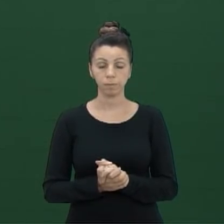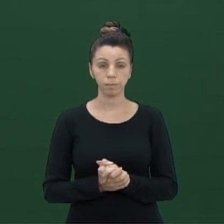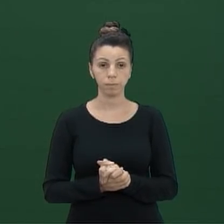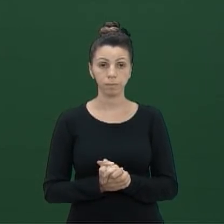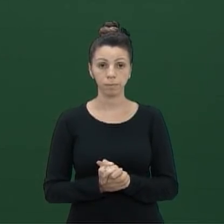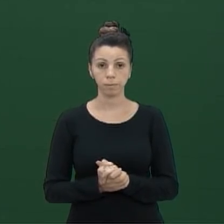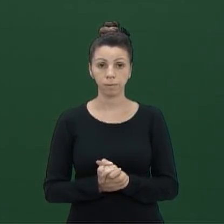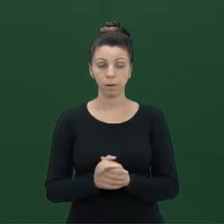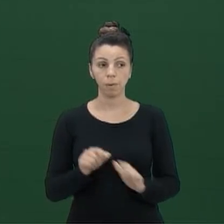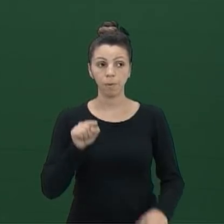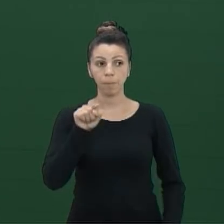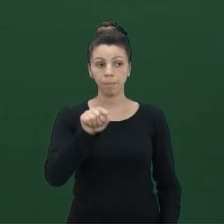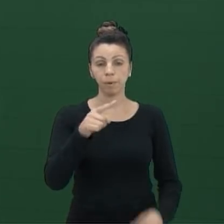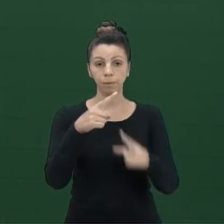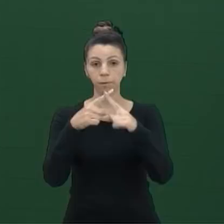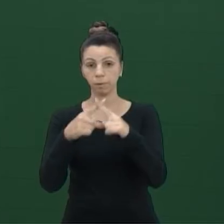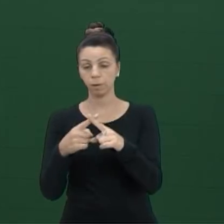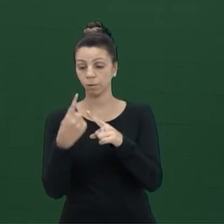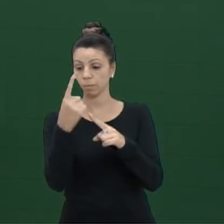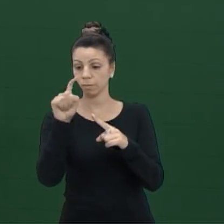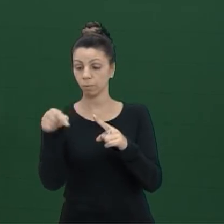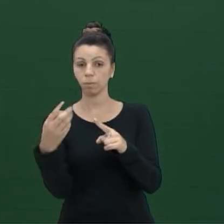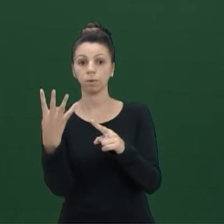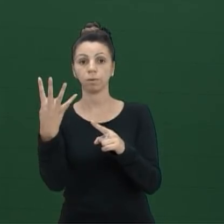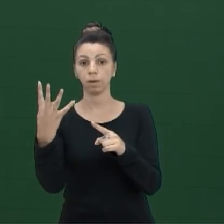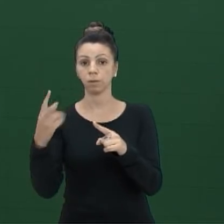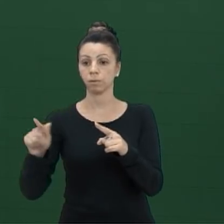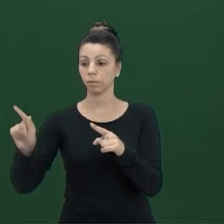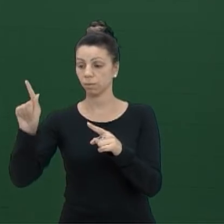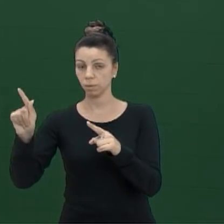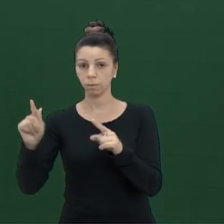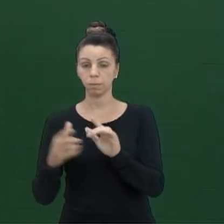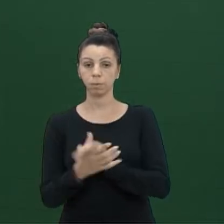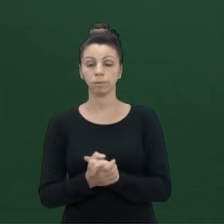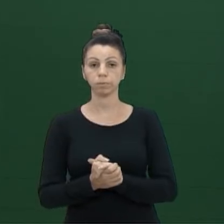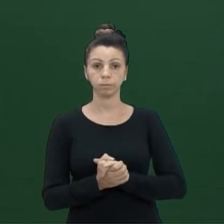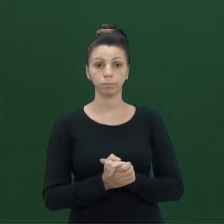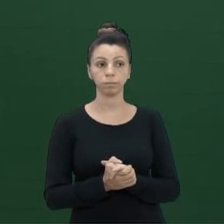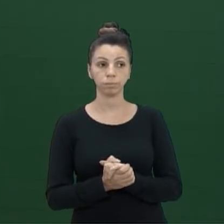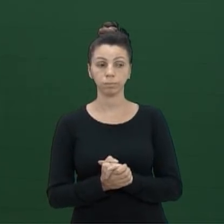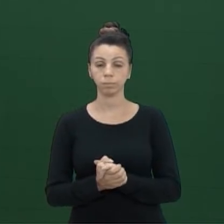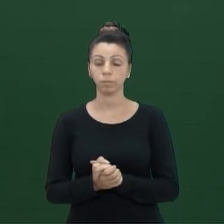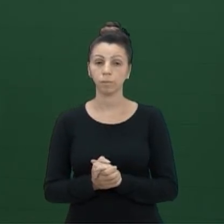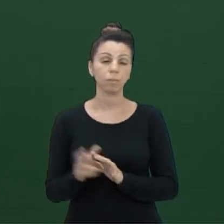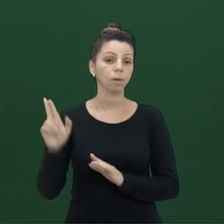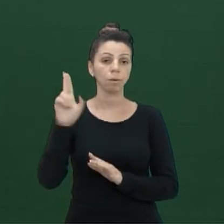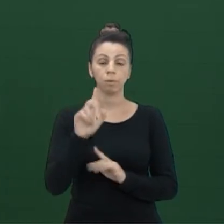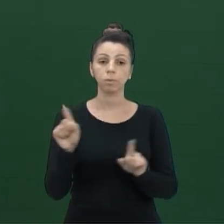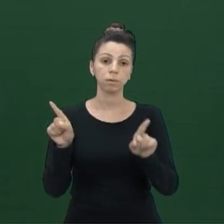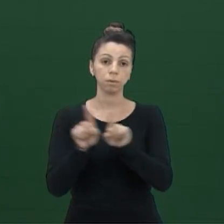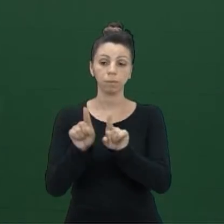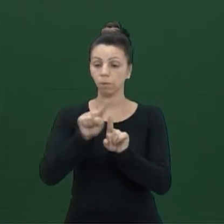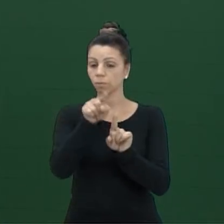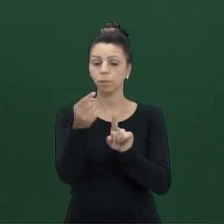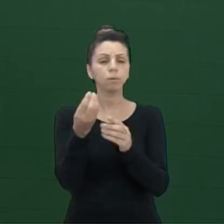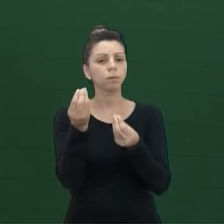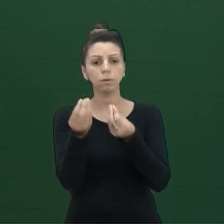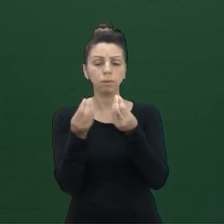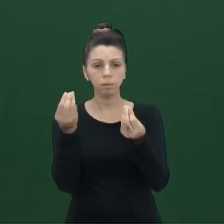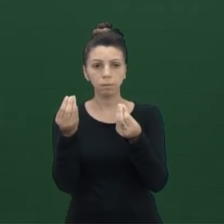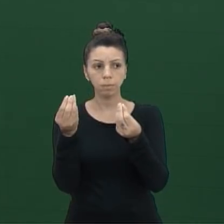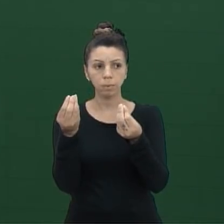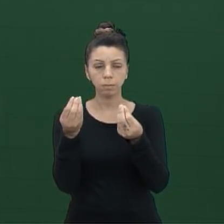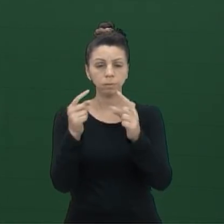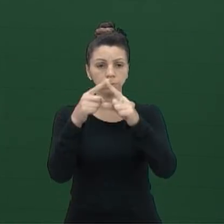Gramas. Para fazer a multiplicação com vírgula, a gente usa o mesmo algoritmo, mas eu vou rever com vocês aqui